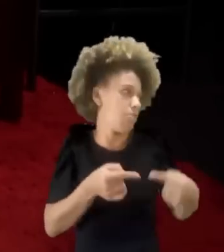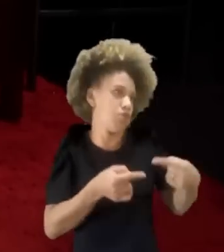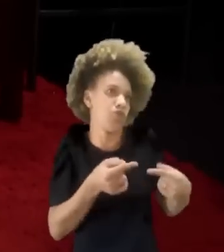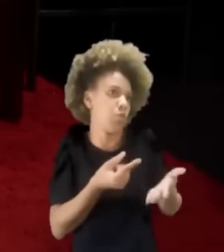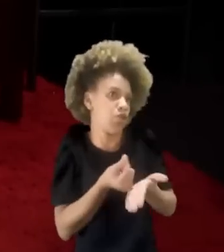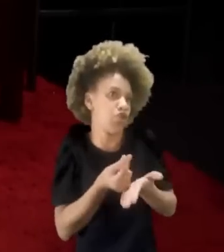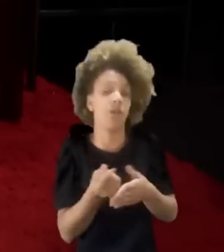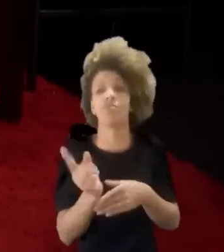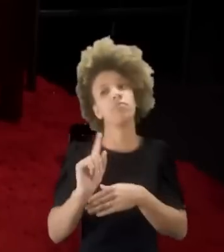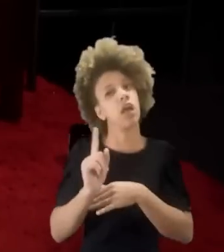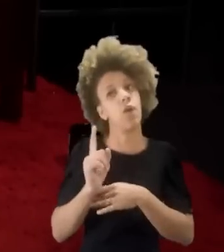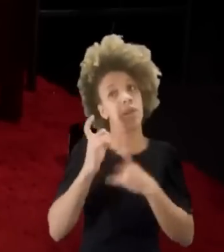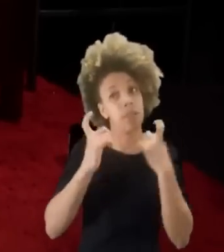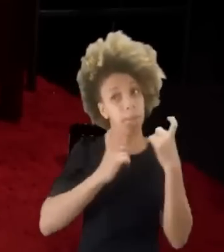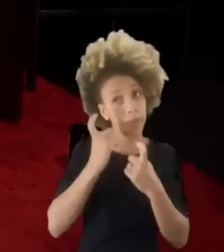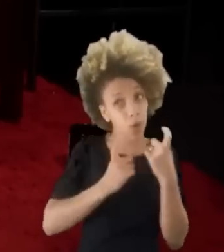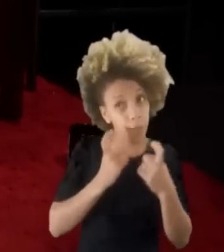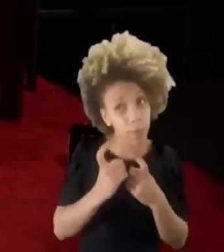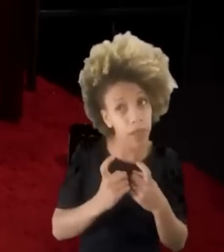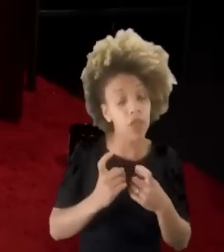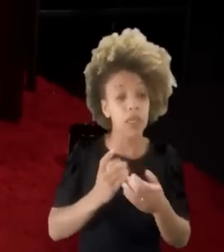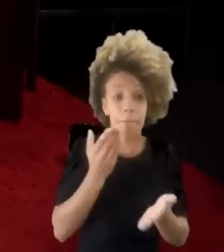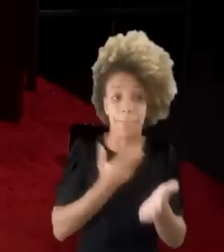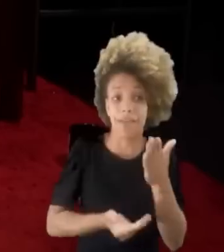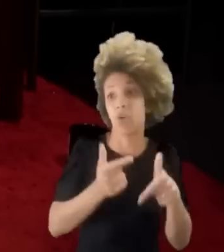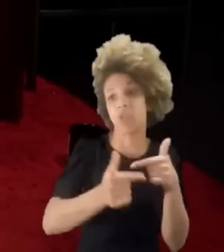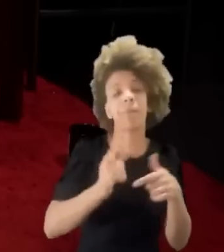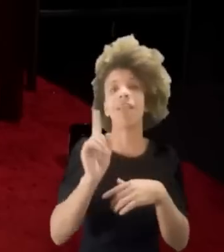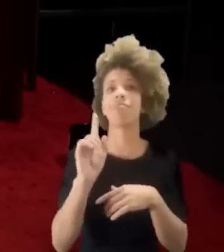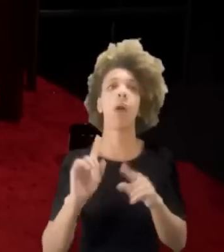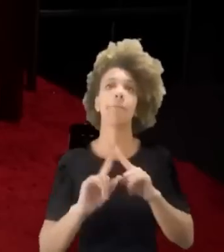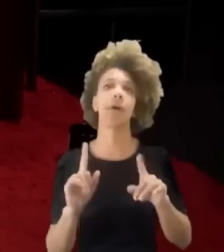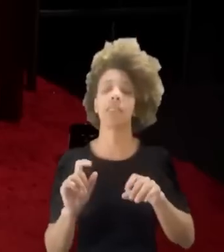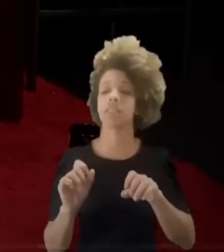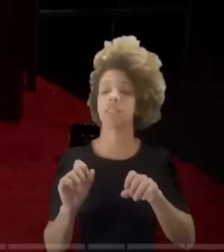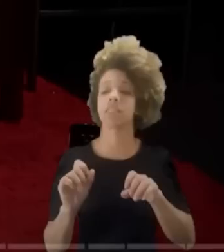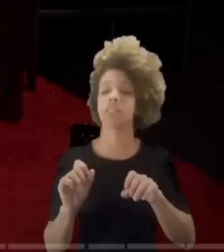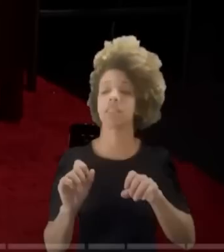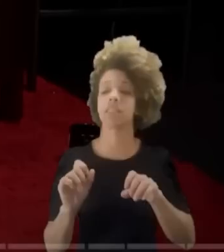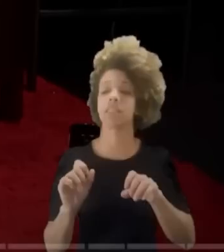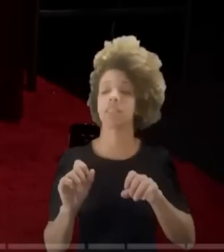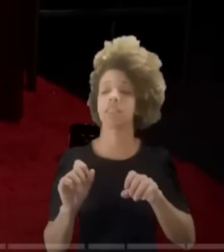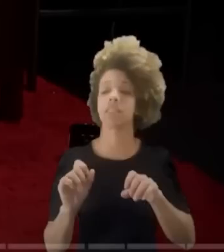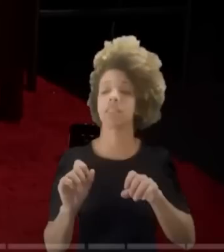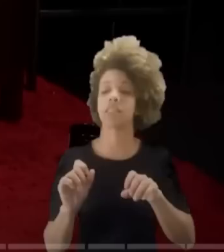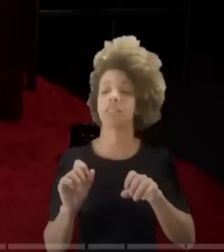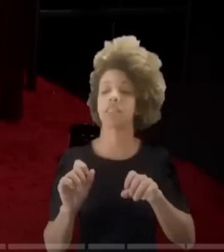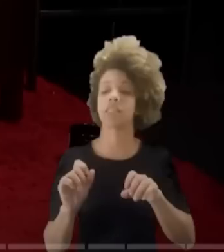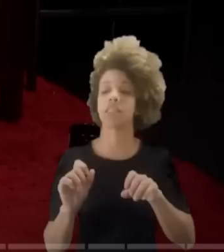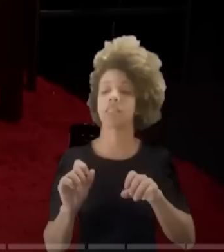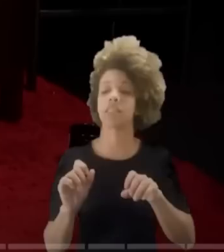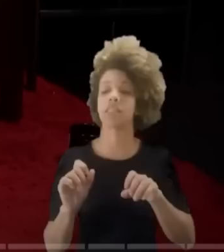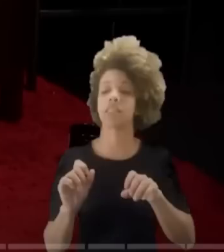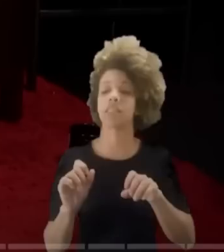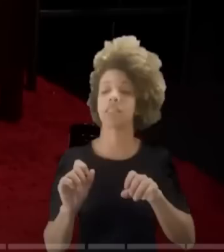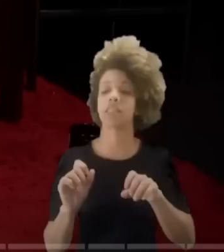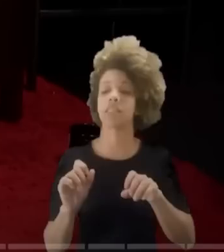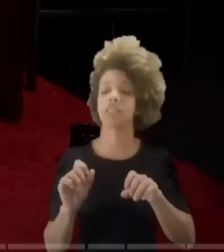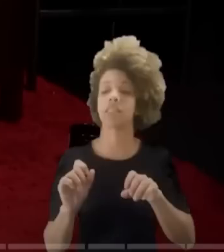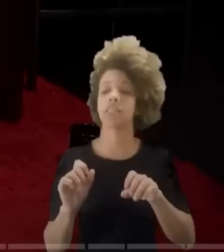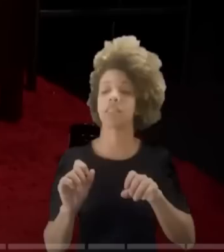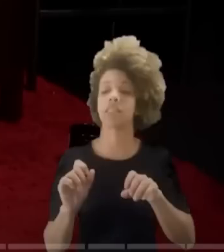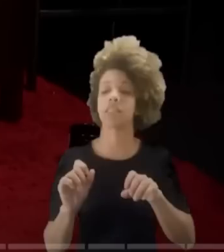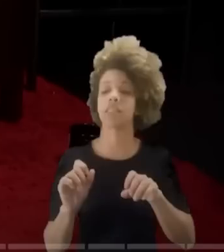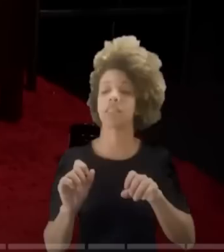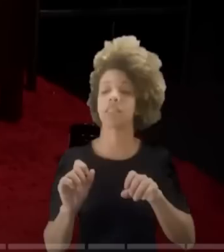não o cara tá preocupado em perder o rolê dele não é que ele tá preocupado ah morreu no final Essa é a diferença é a gente tá vendo aquele vídeo